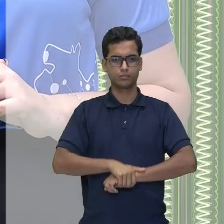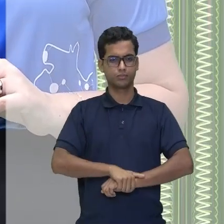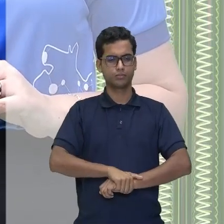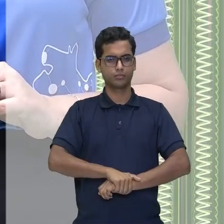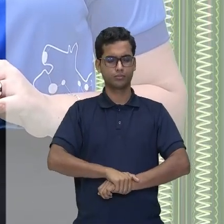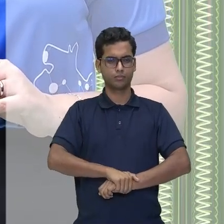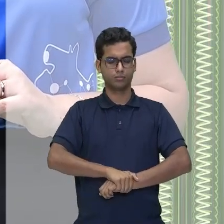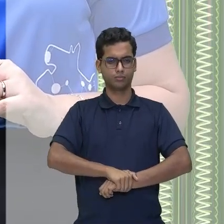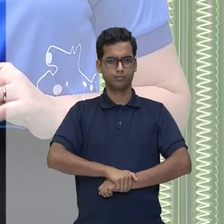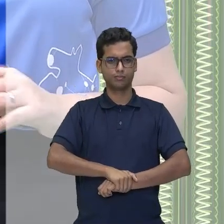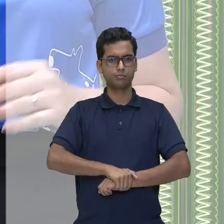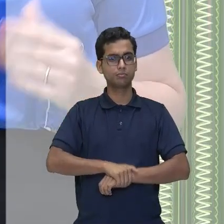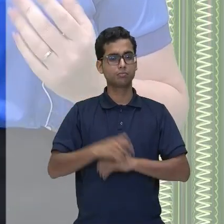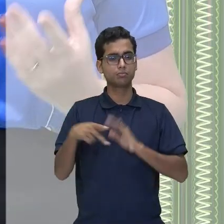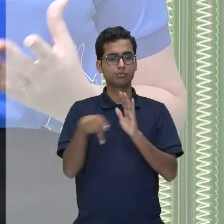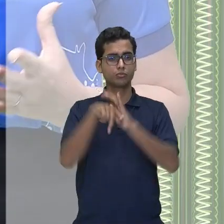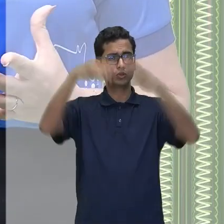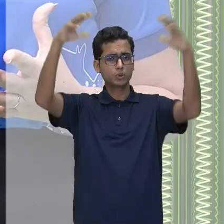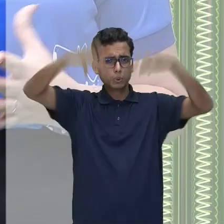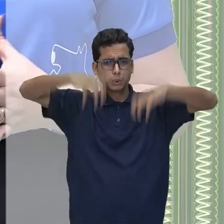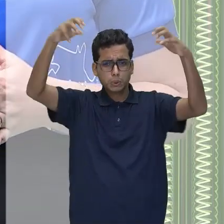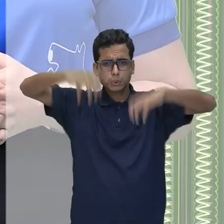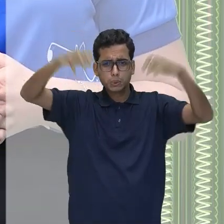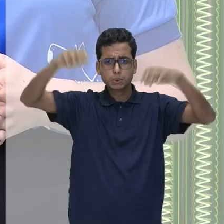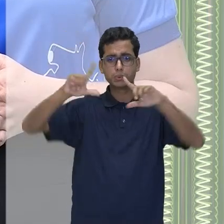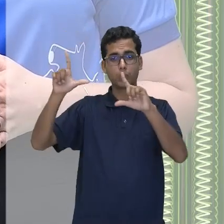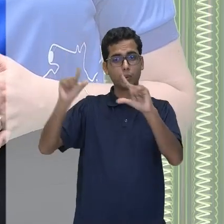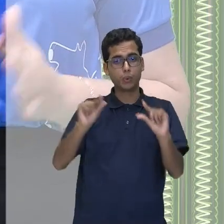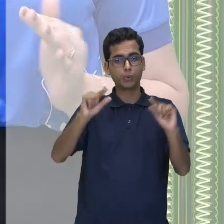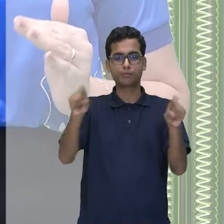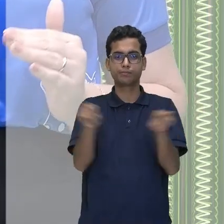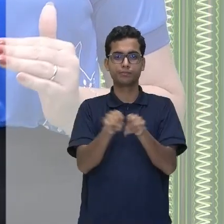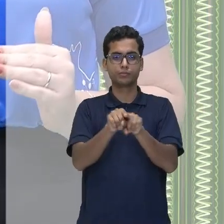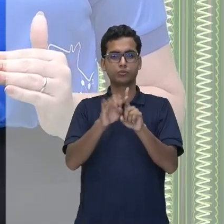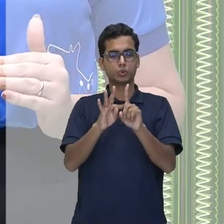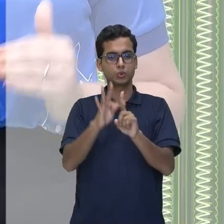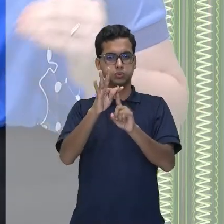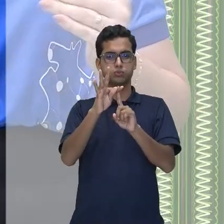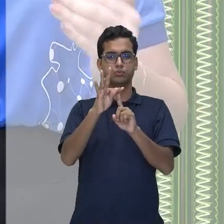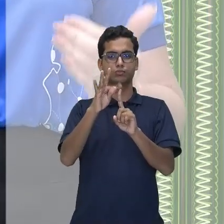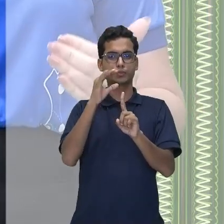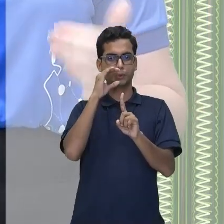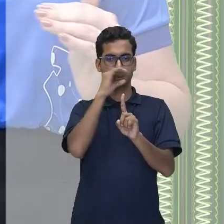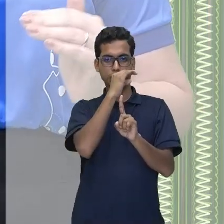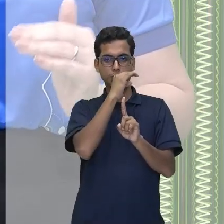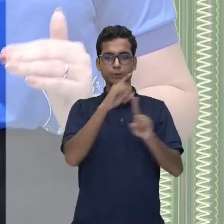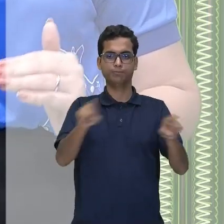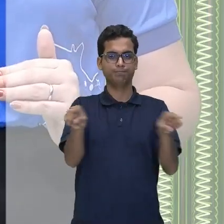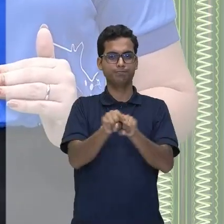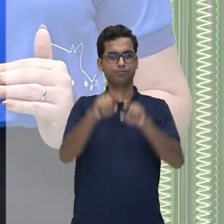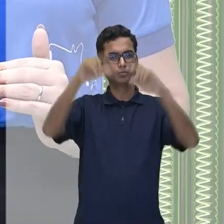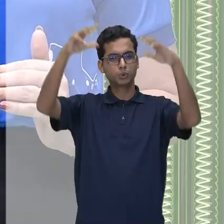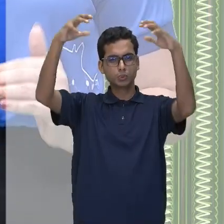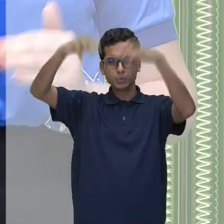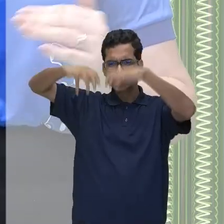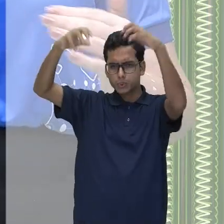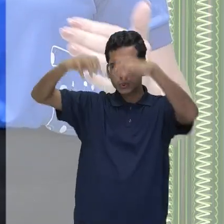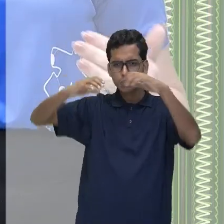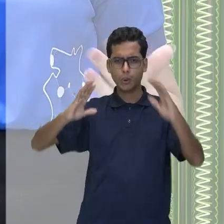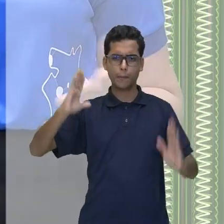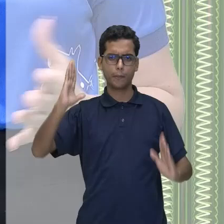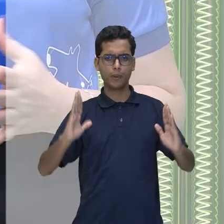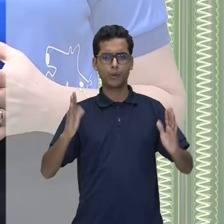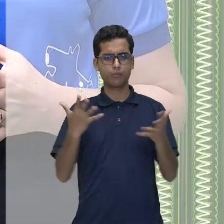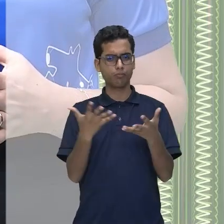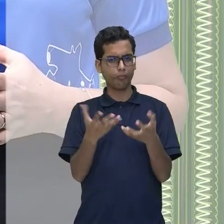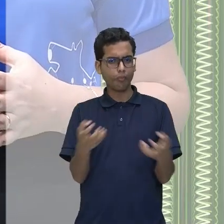uma redução das chuvas e o aumento da temperatura. Então se eu tenho poucas chuvas, se eu tenho um período de